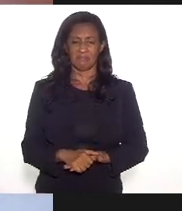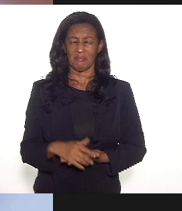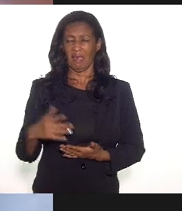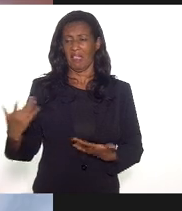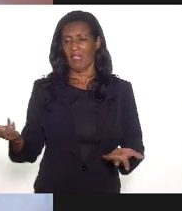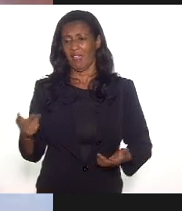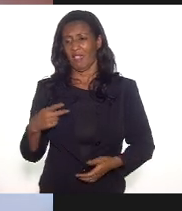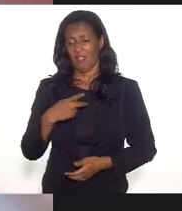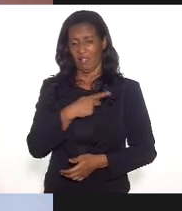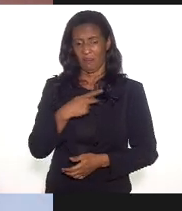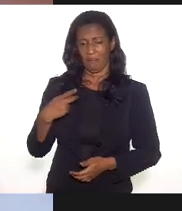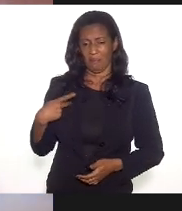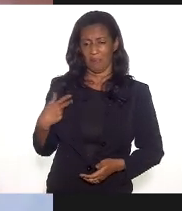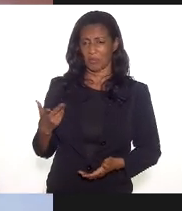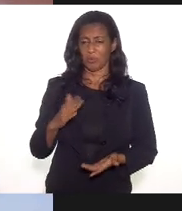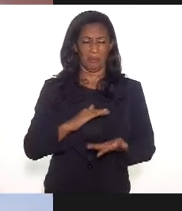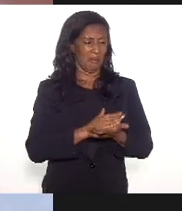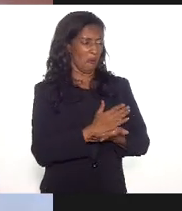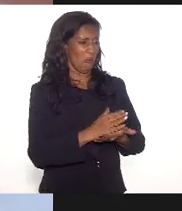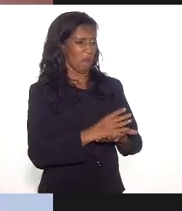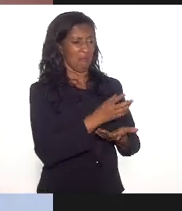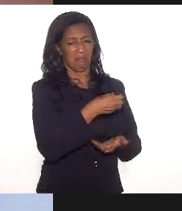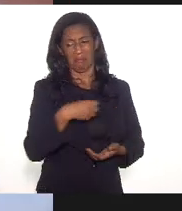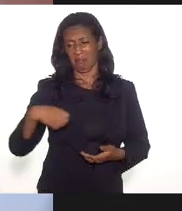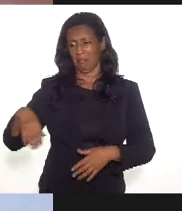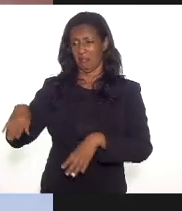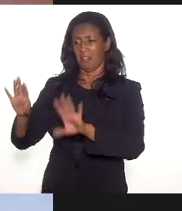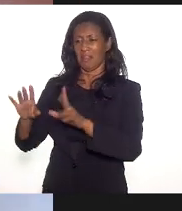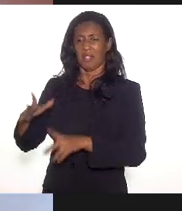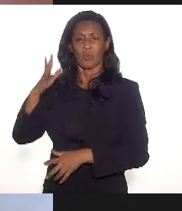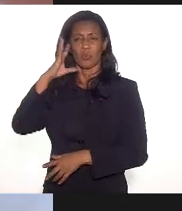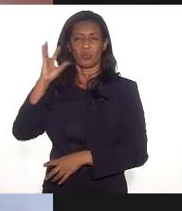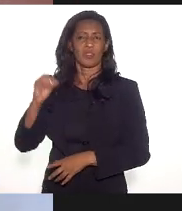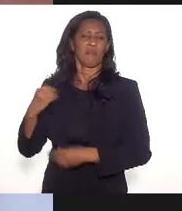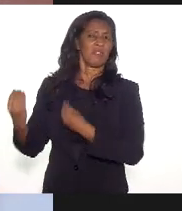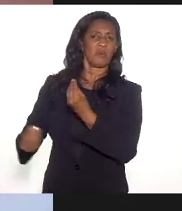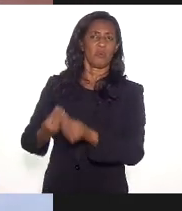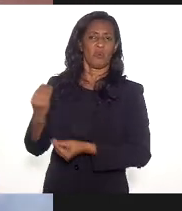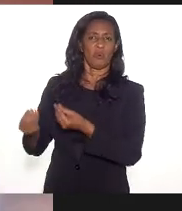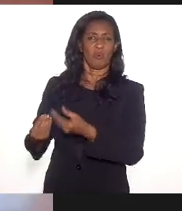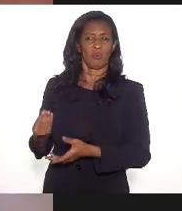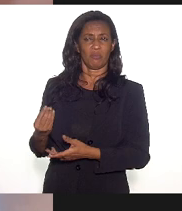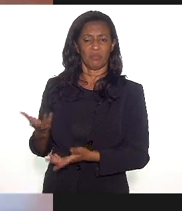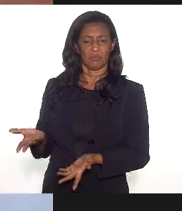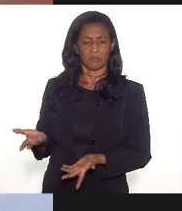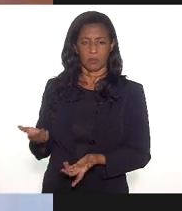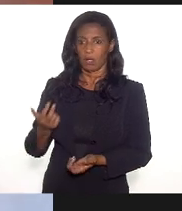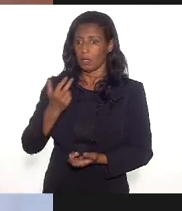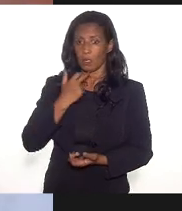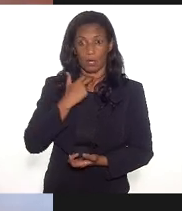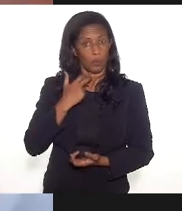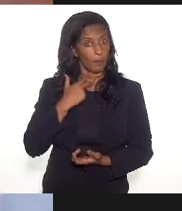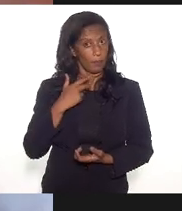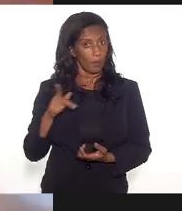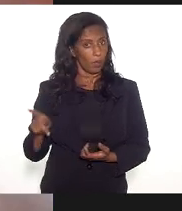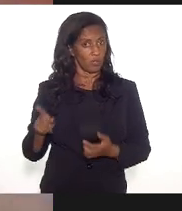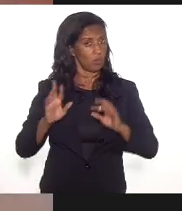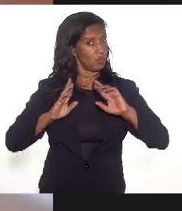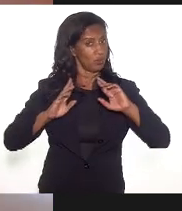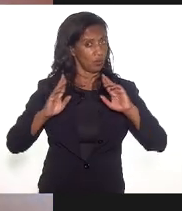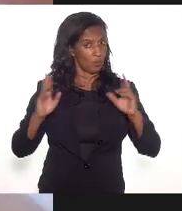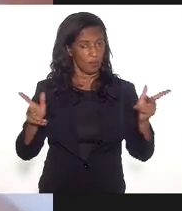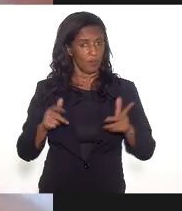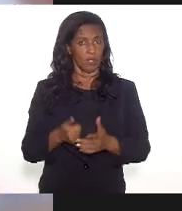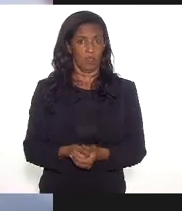pastor que está incomodado, camarada até ignorante, não sabe nem como é que trata o assunto, mas ele não pode usar isso para